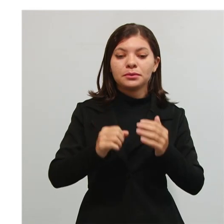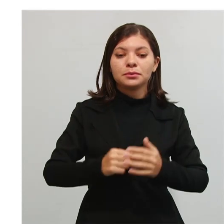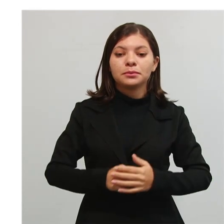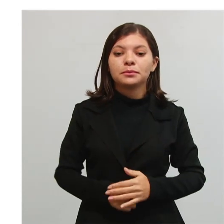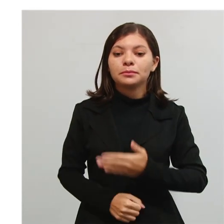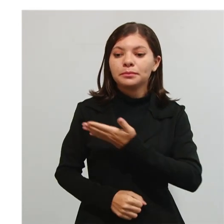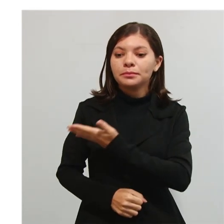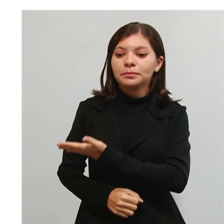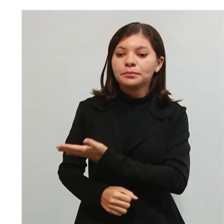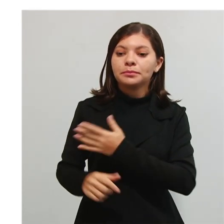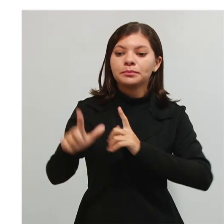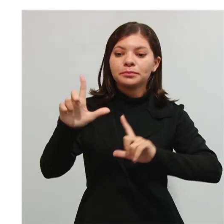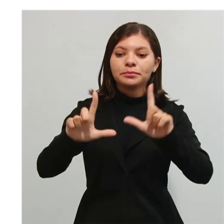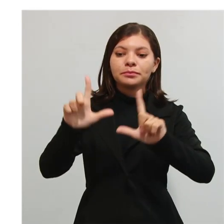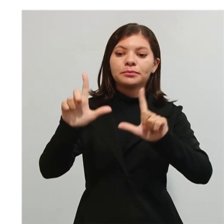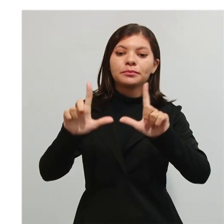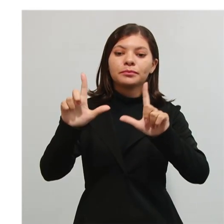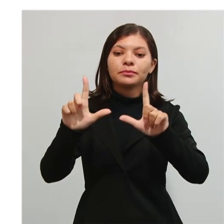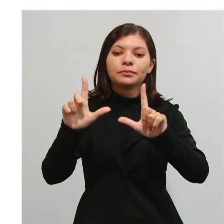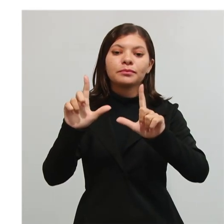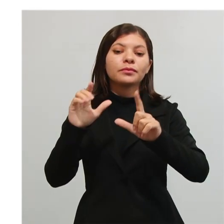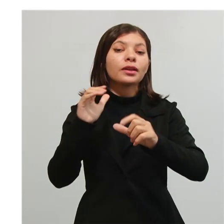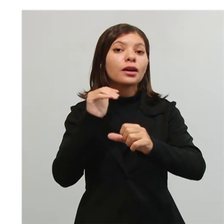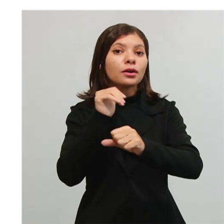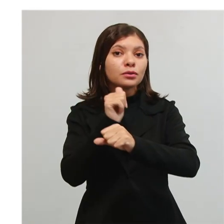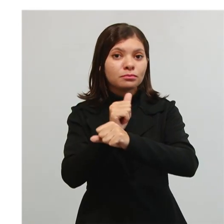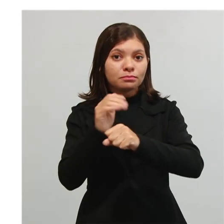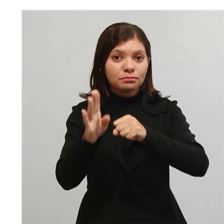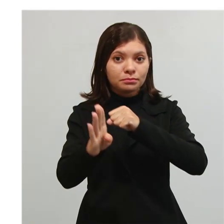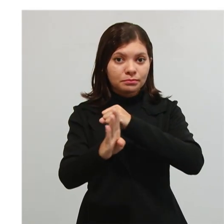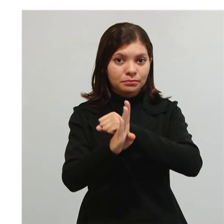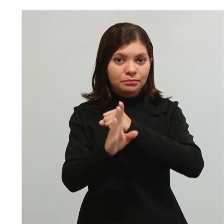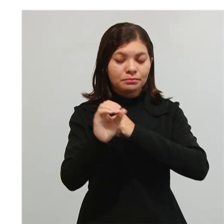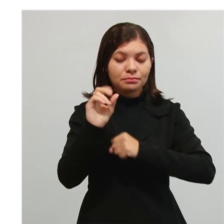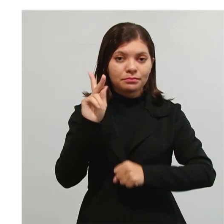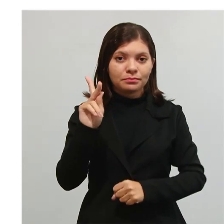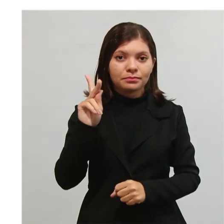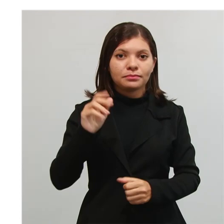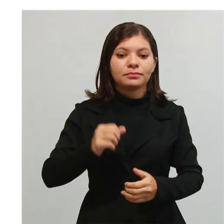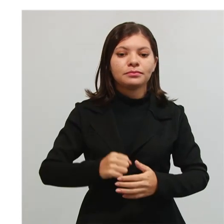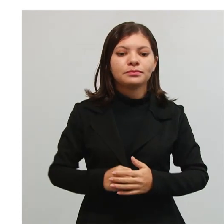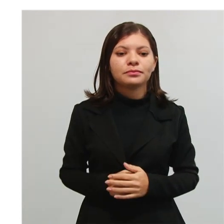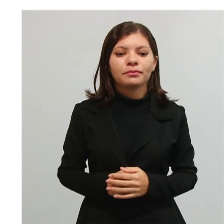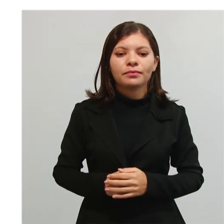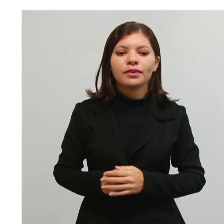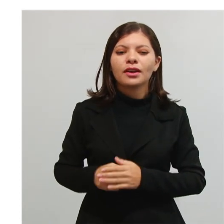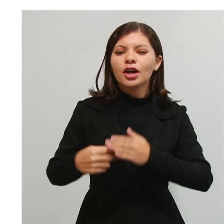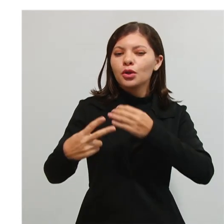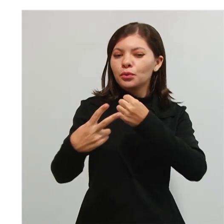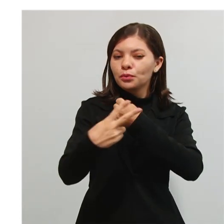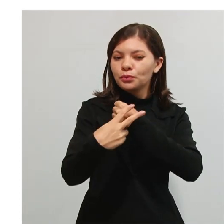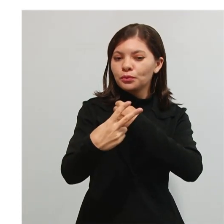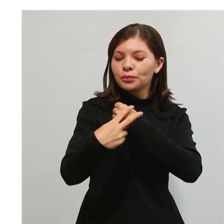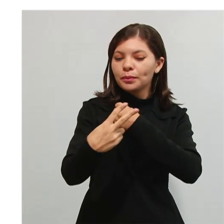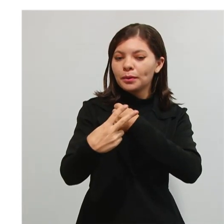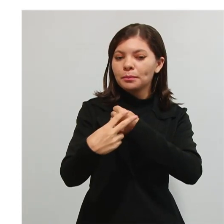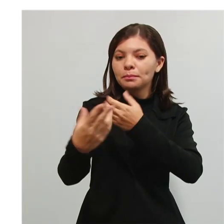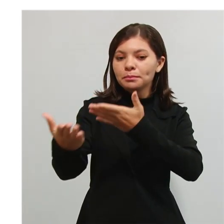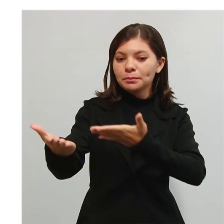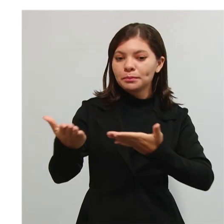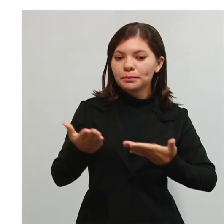é substantivada Vem de um substantivo Ok e a derivada do verbo atender